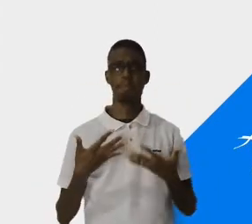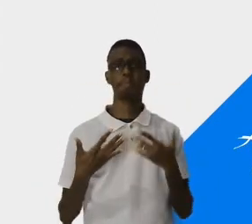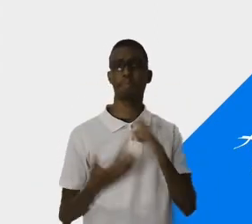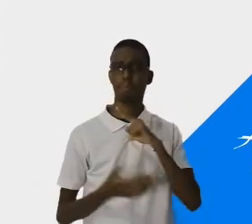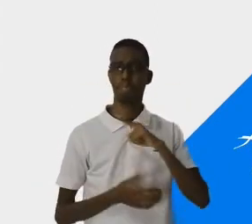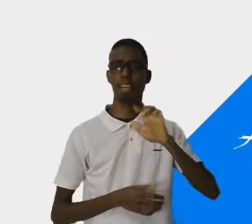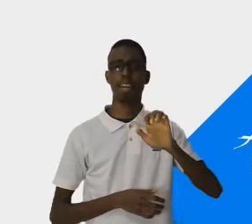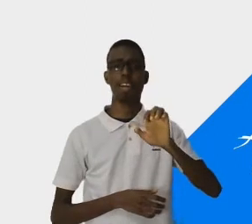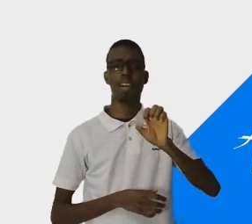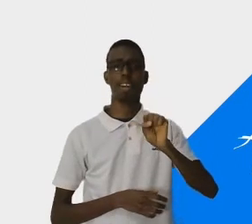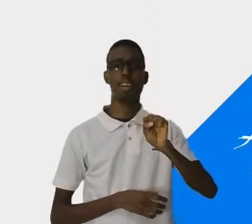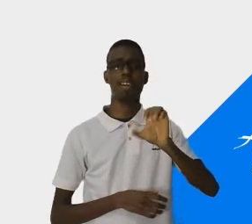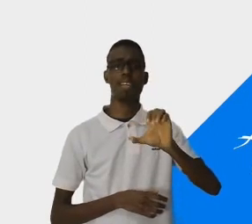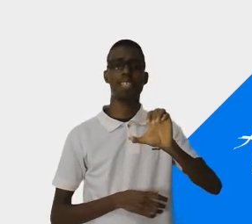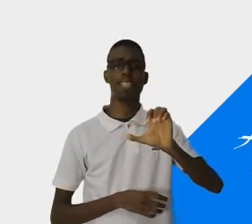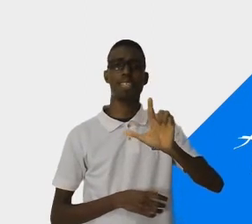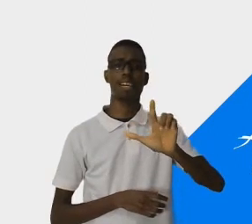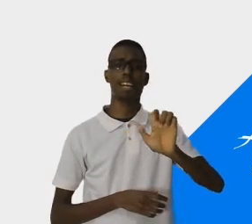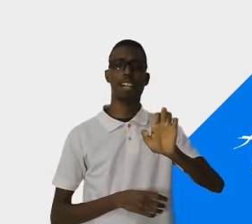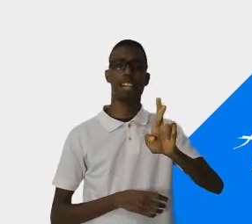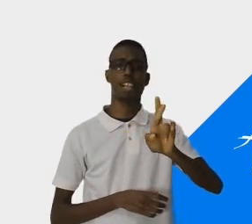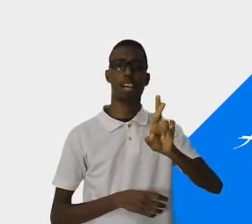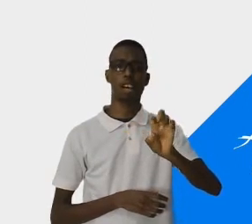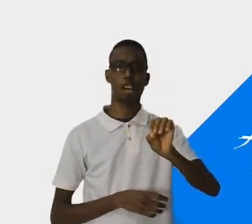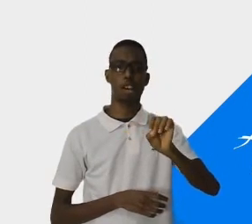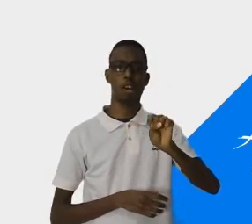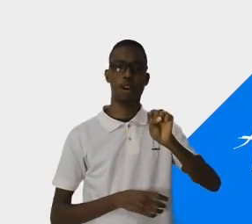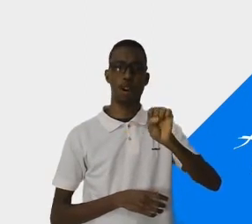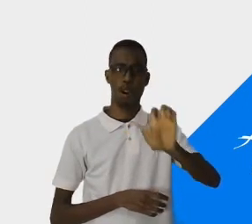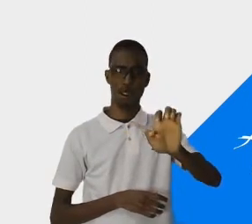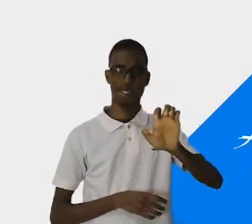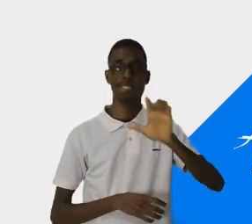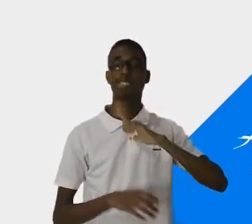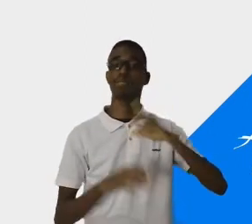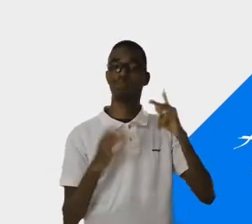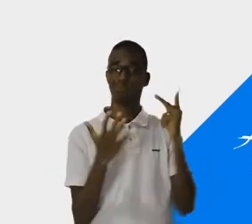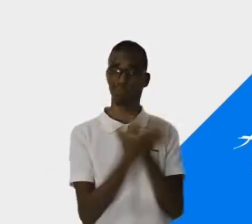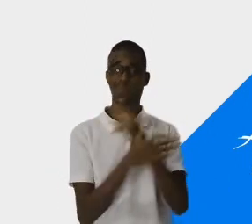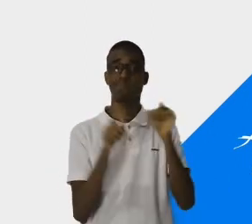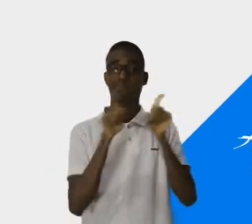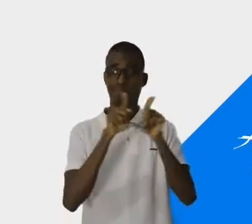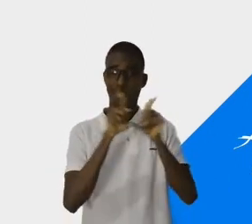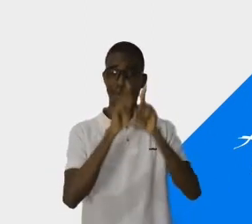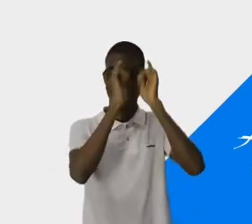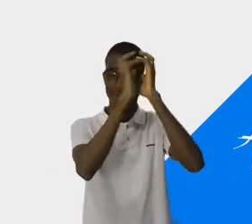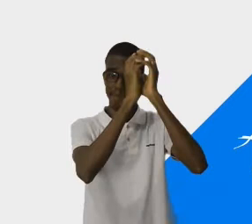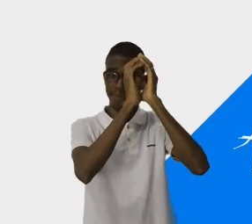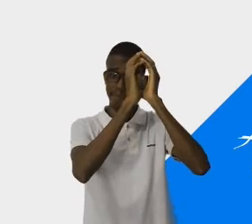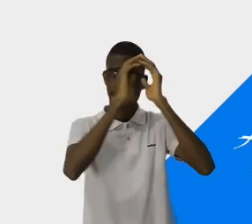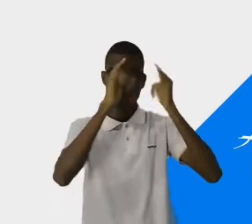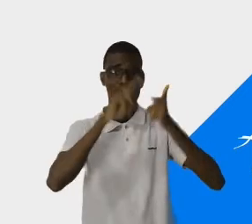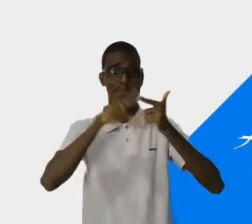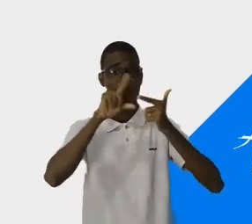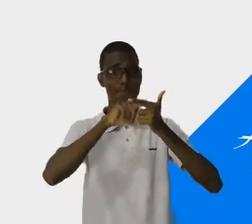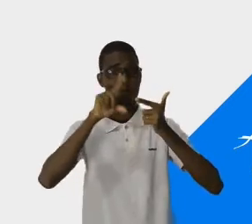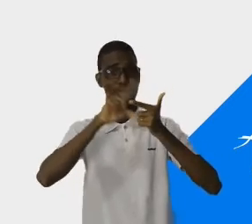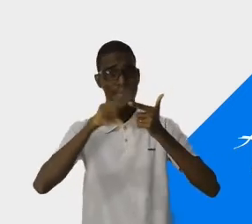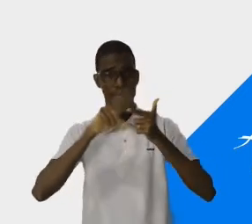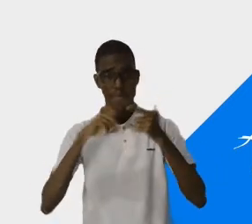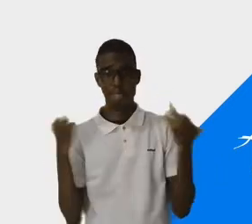múltipla, que elas acometem também o sistema locomotor do paciente. Os transtornos do